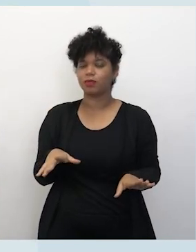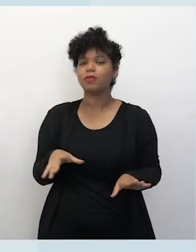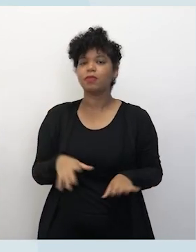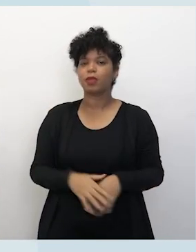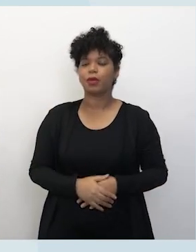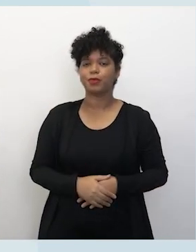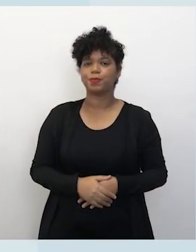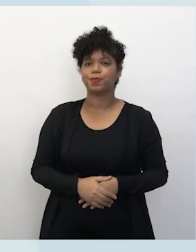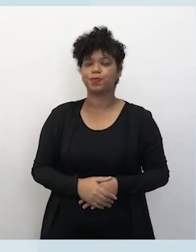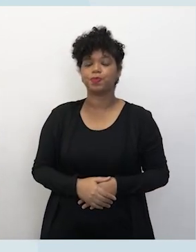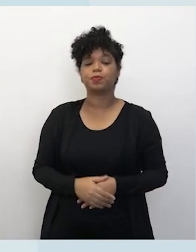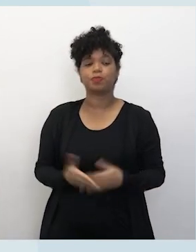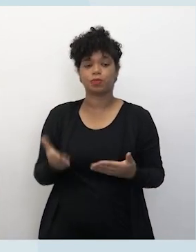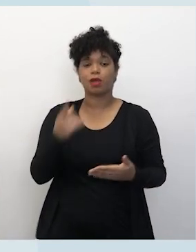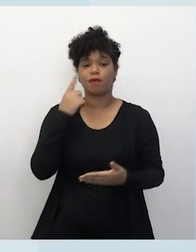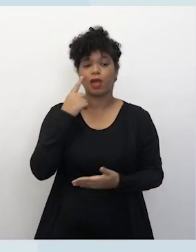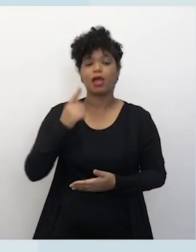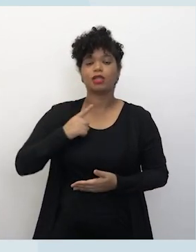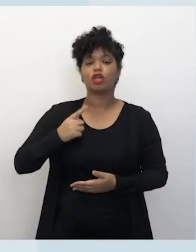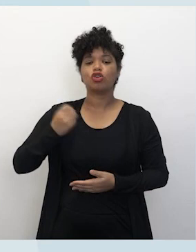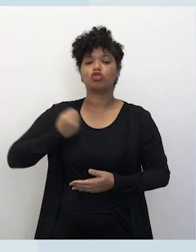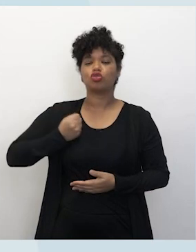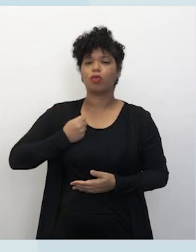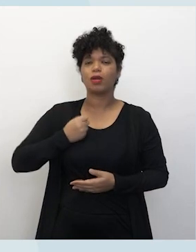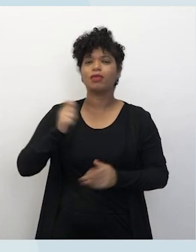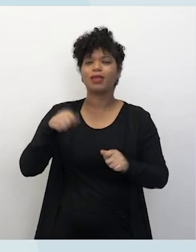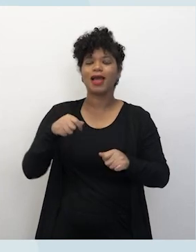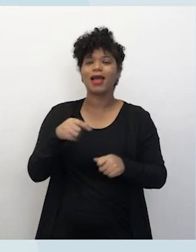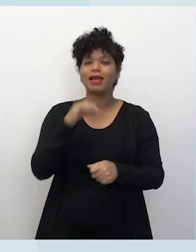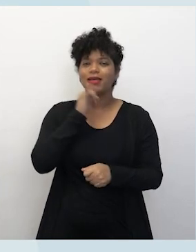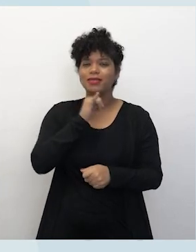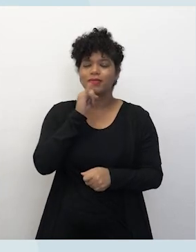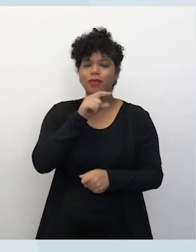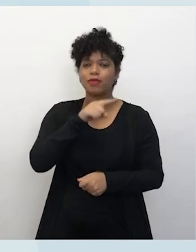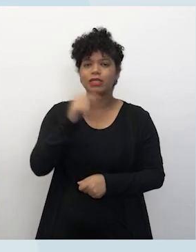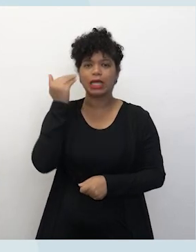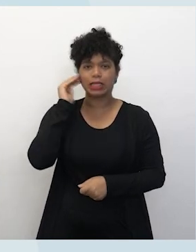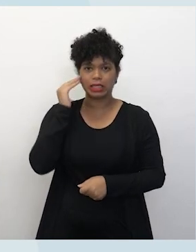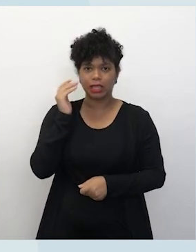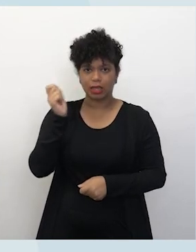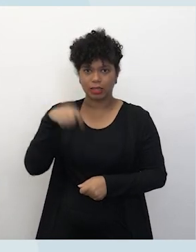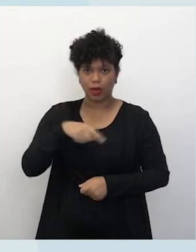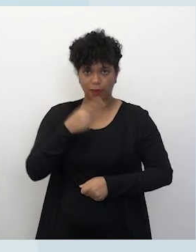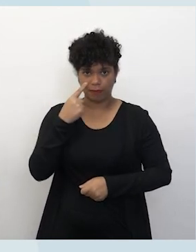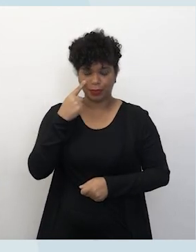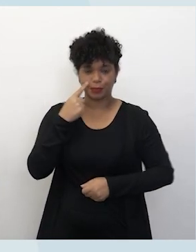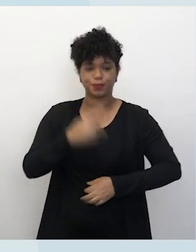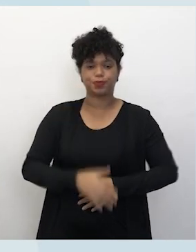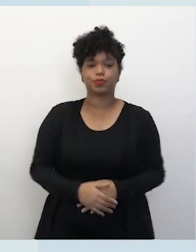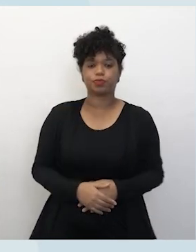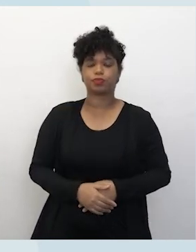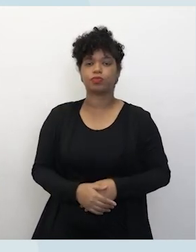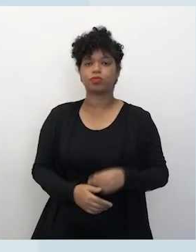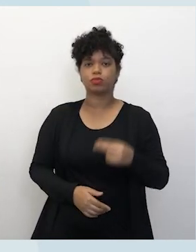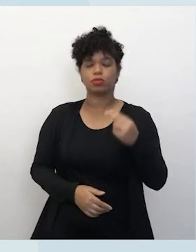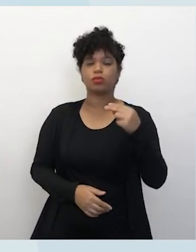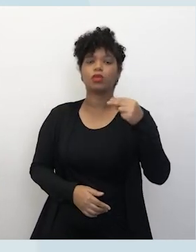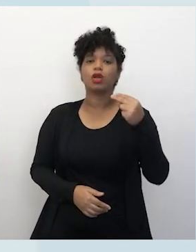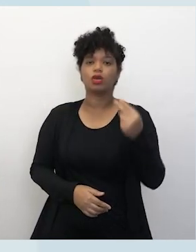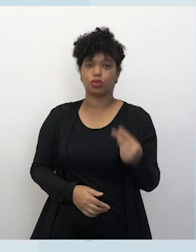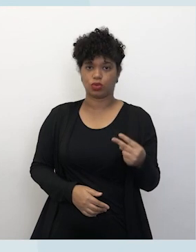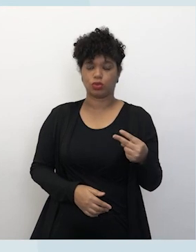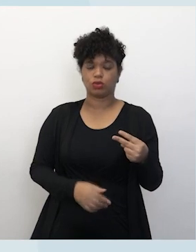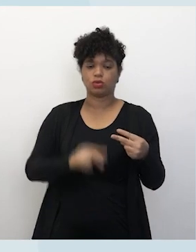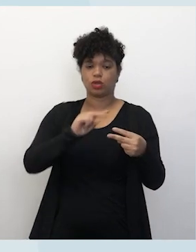ideia. Numericamente, a gente tentou botar um exemplo aqui para pessoal. Olha lá, eu tenho 2 ao quadrado,